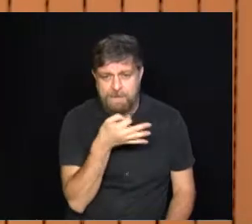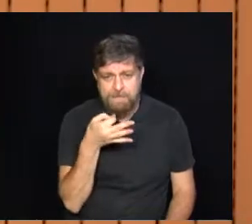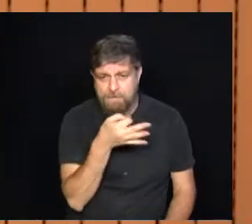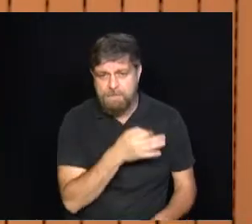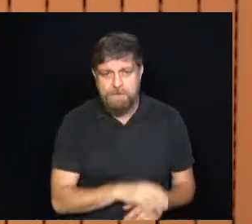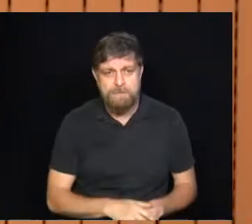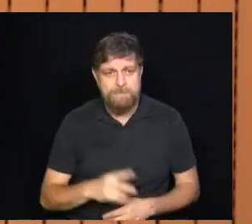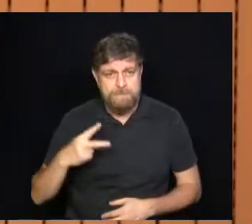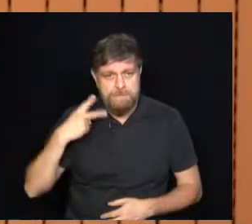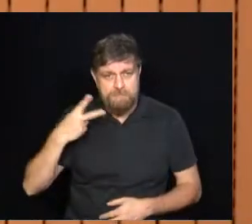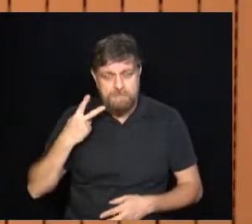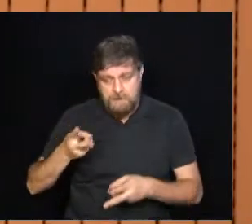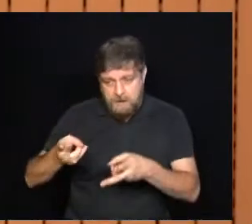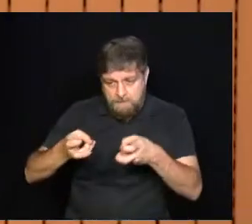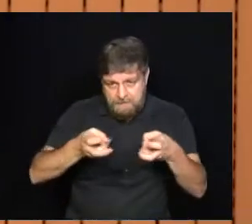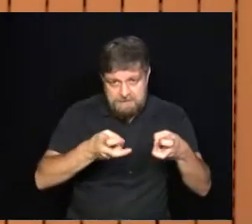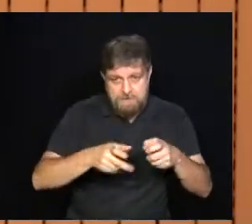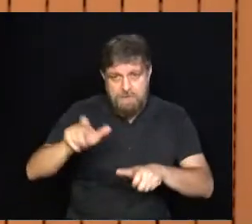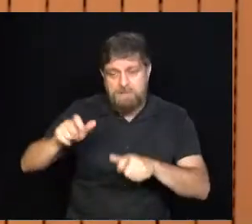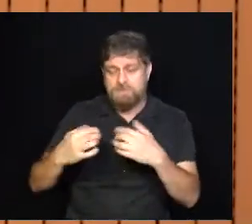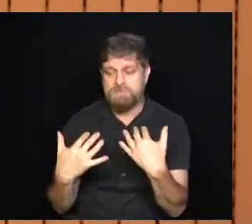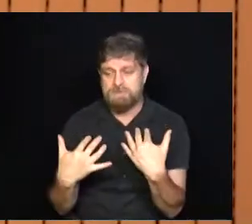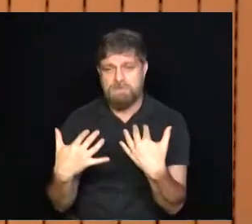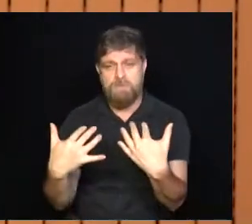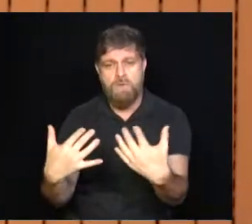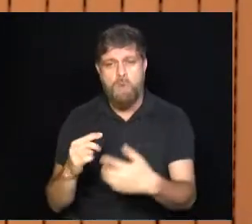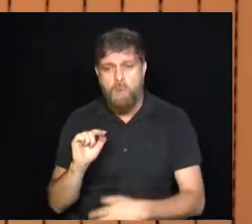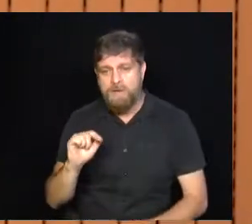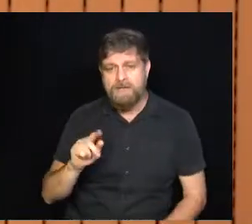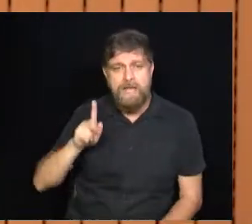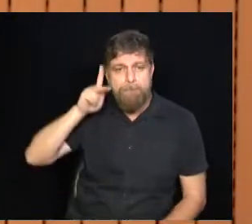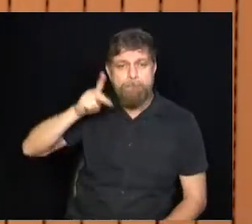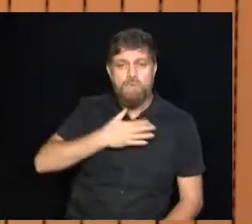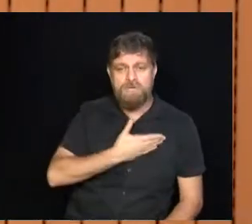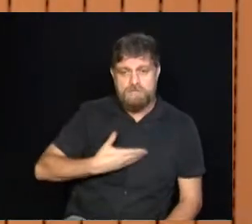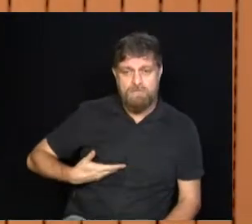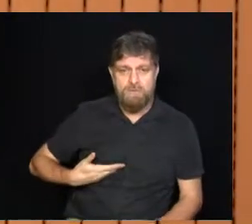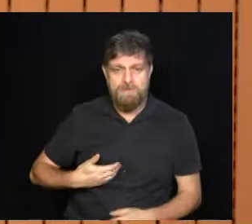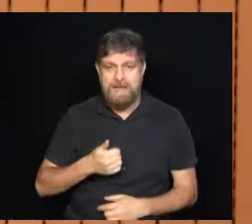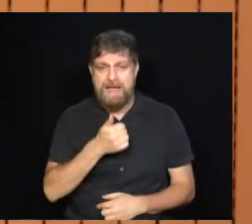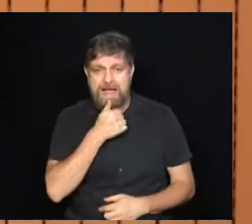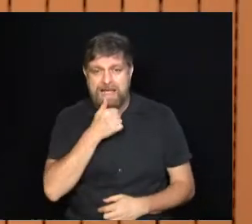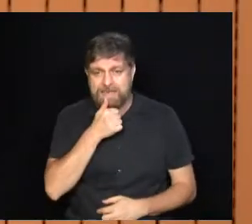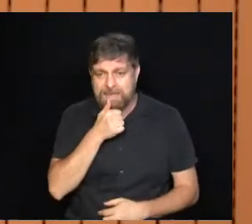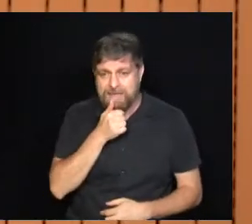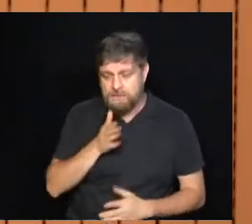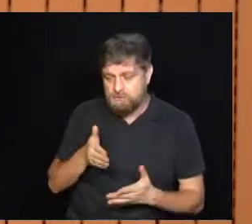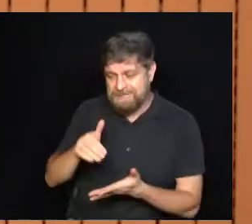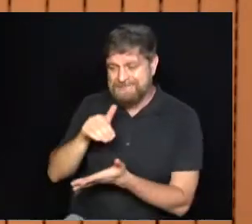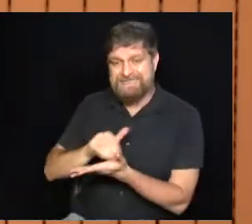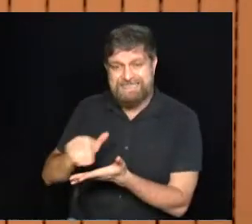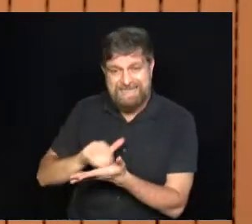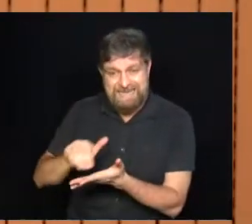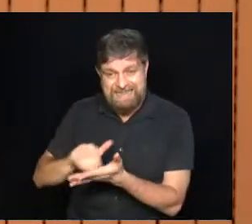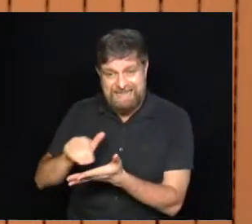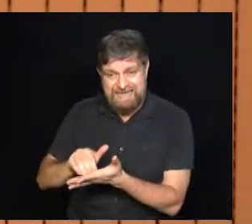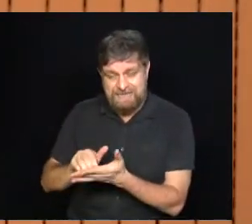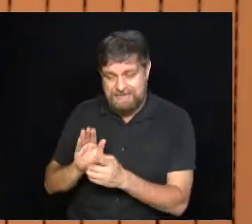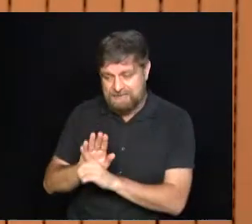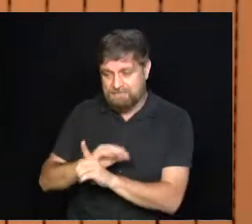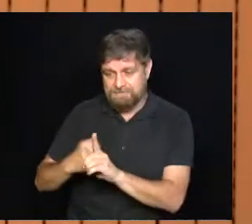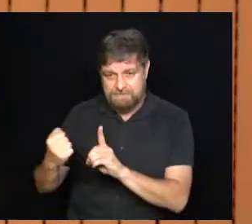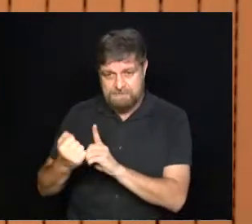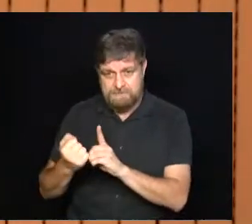o senhor pôde perceber, e o público que está assistindo, que essa política pública, eu ainda não saí de dentro da secretaria, mas ela